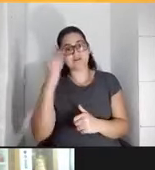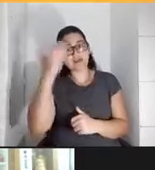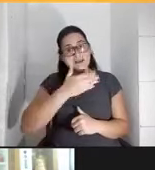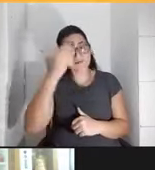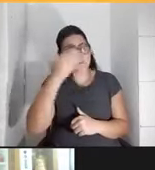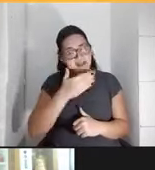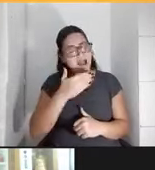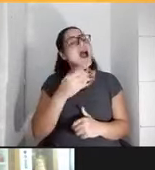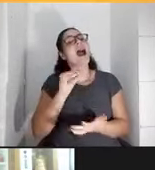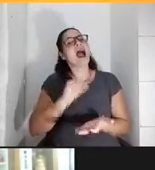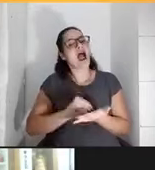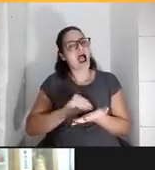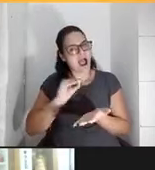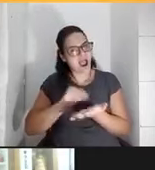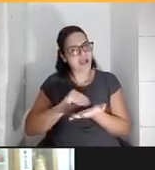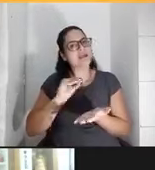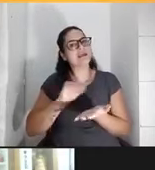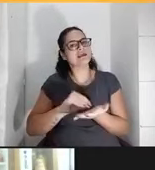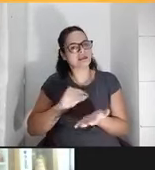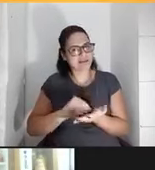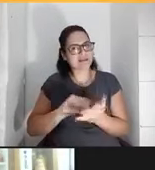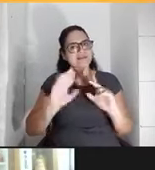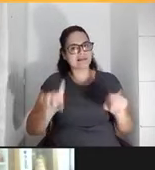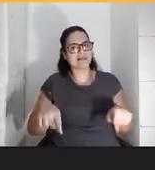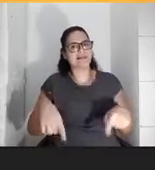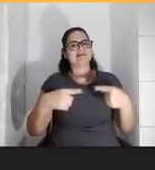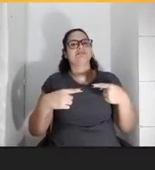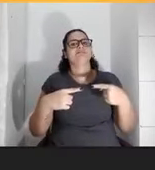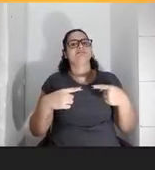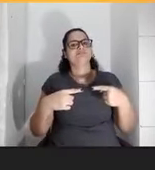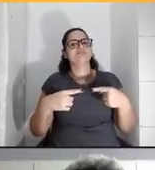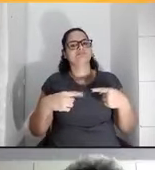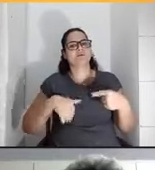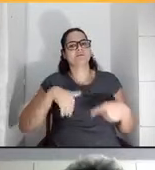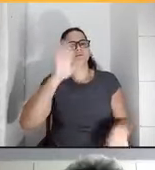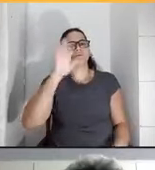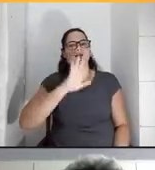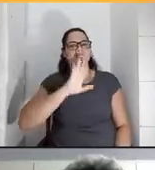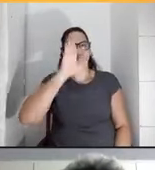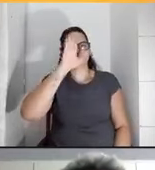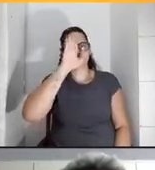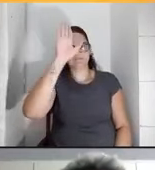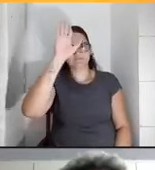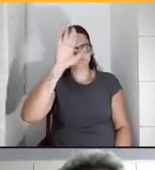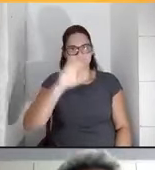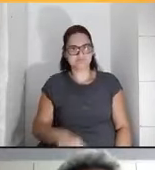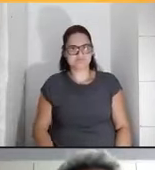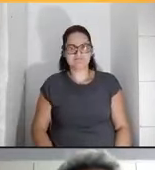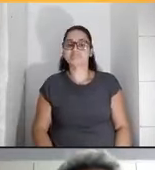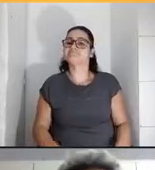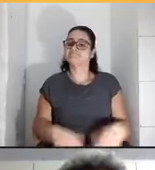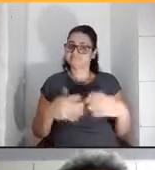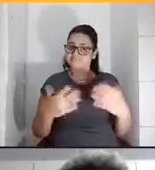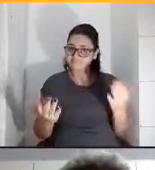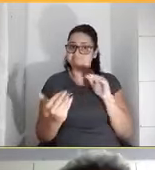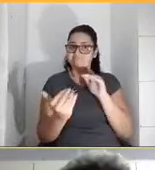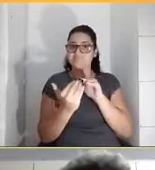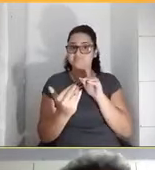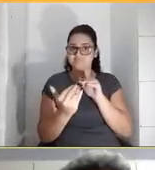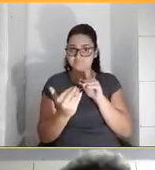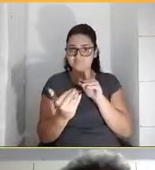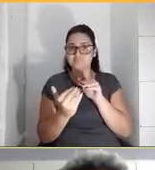sendo o grande desafio dos funcionários. Oi, Marcelo, é isso mesmo, Zezinho. Eu também.